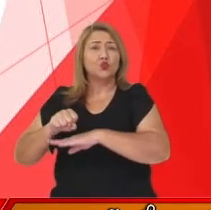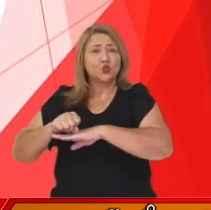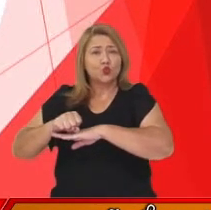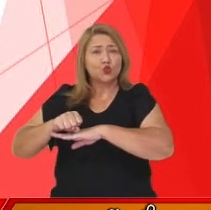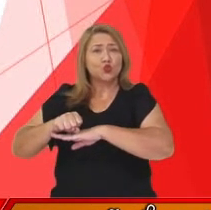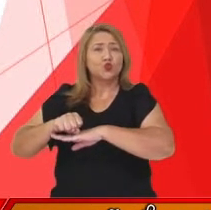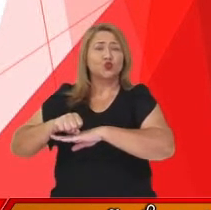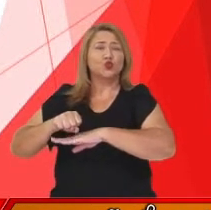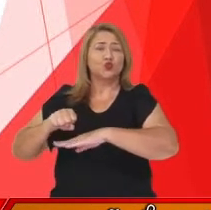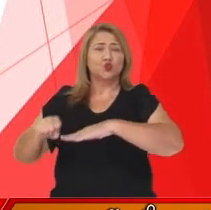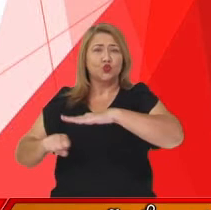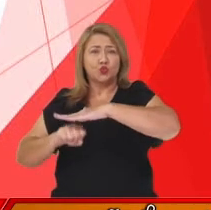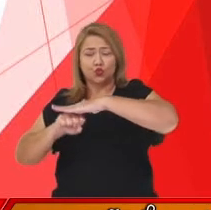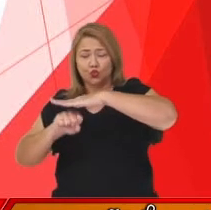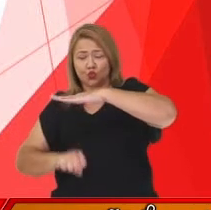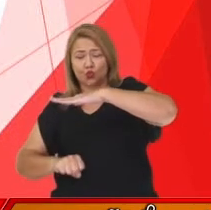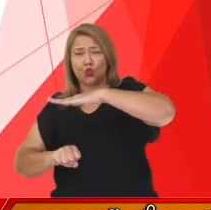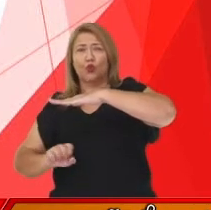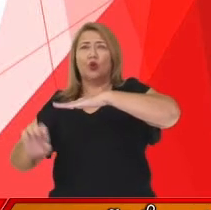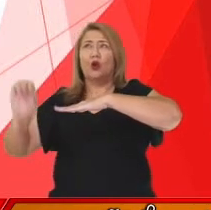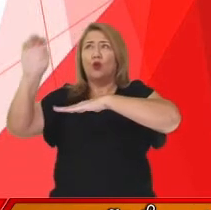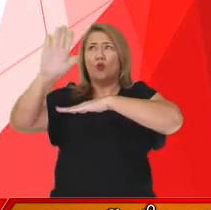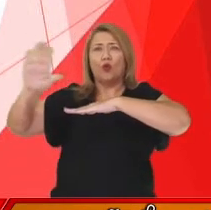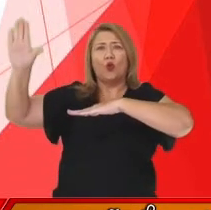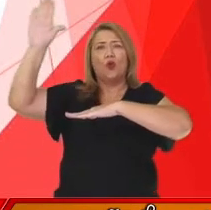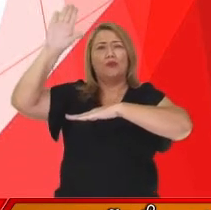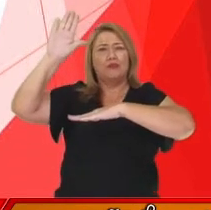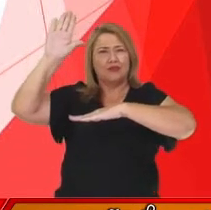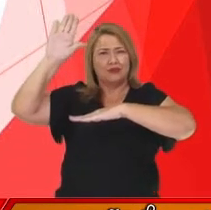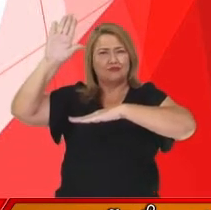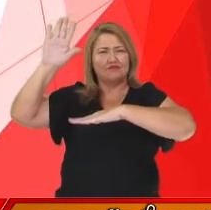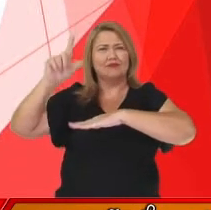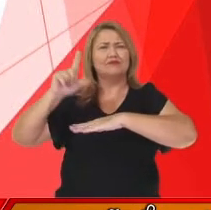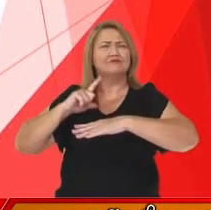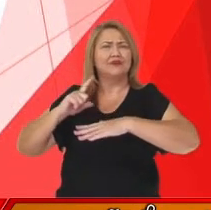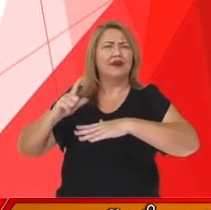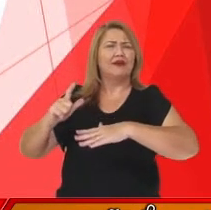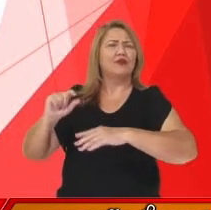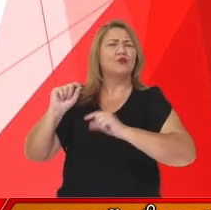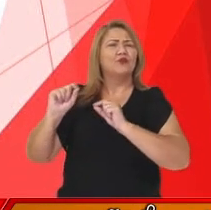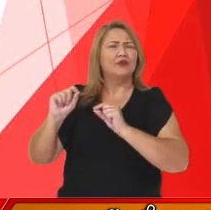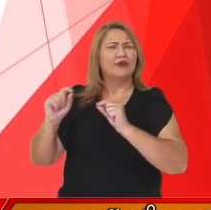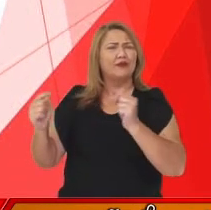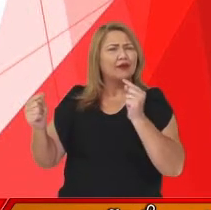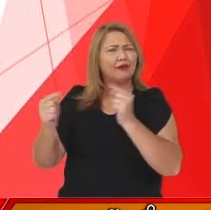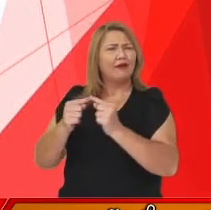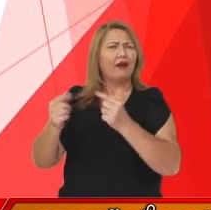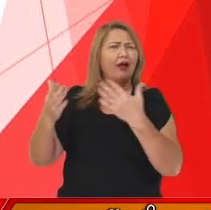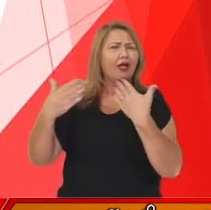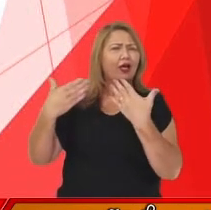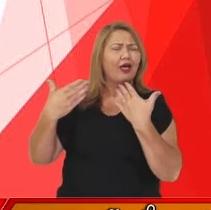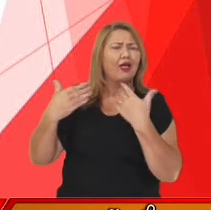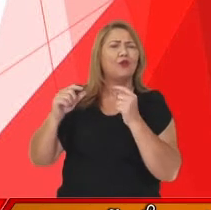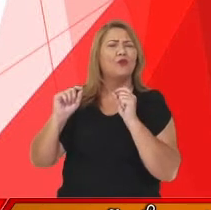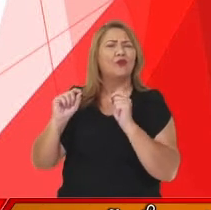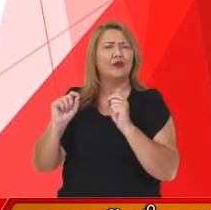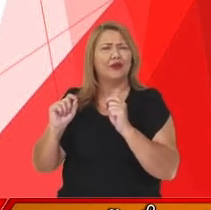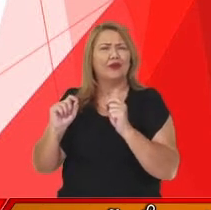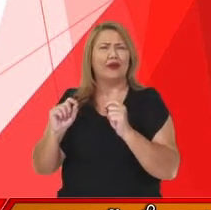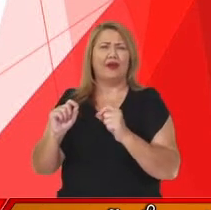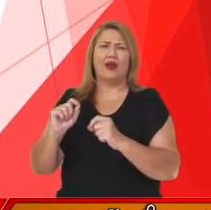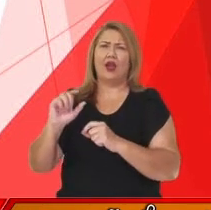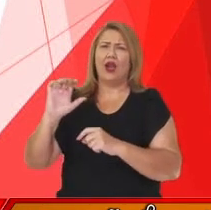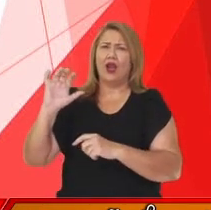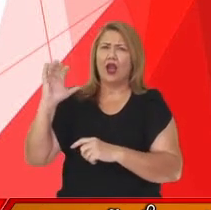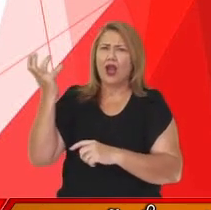levar para vocês né aonde ocorre também o clima Mediterrâneo a característica do clima São de